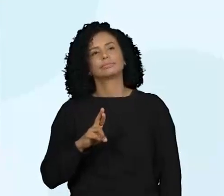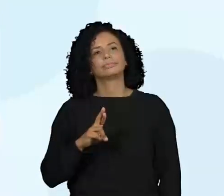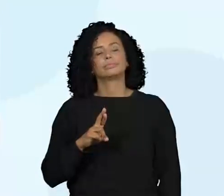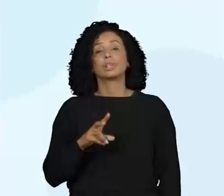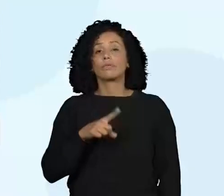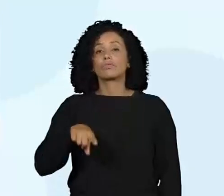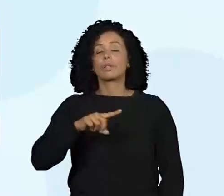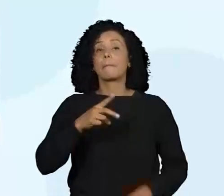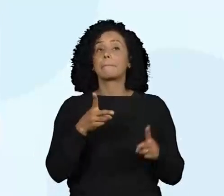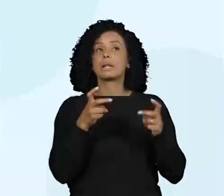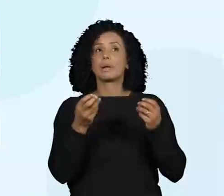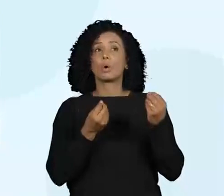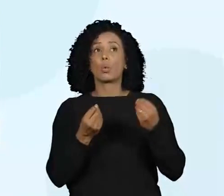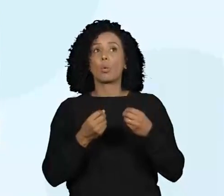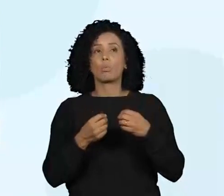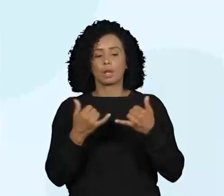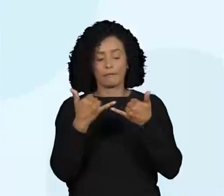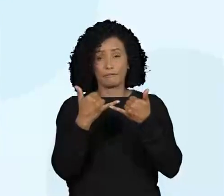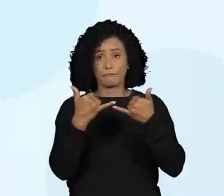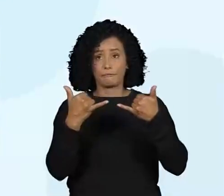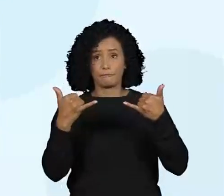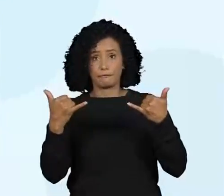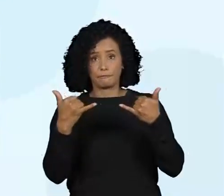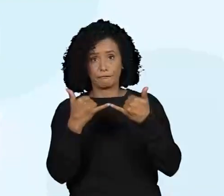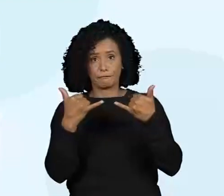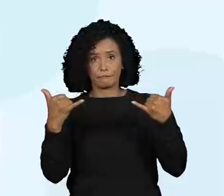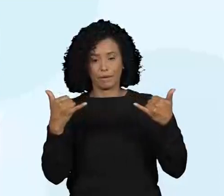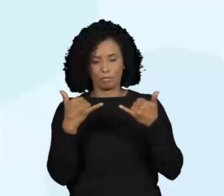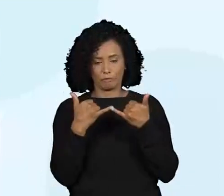consegue ver aqui os cabos.